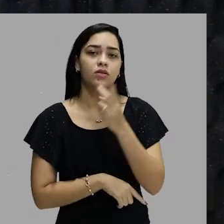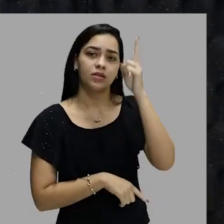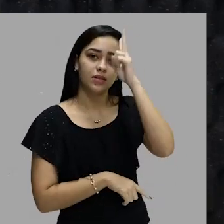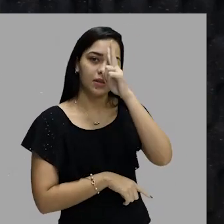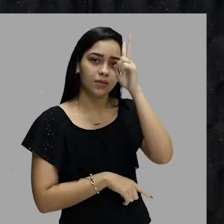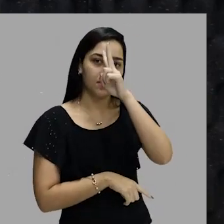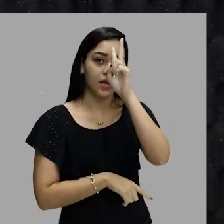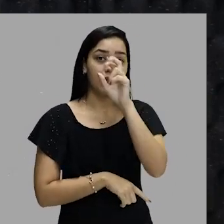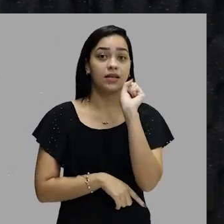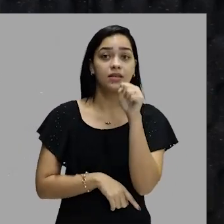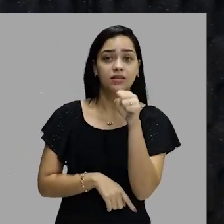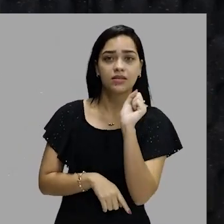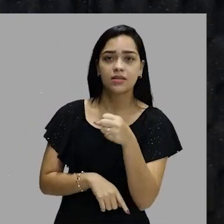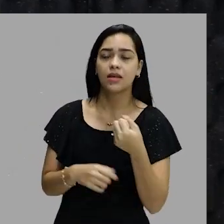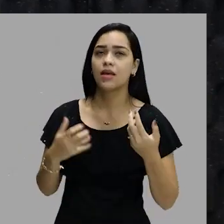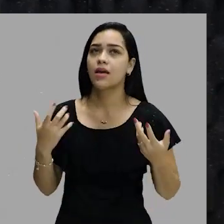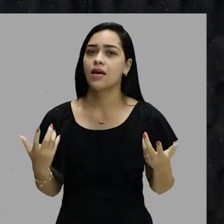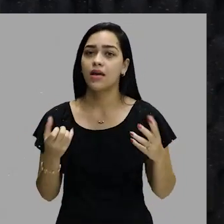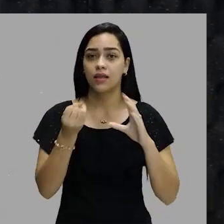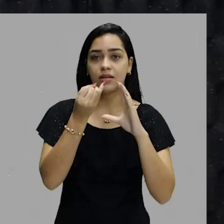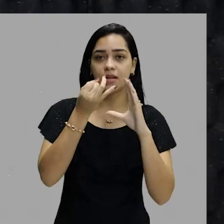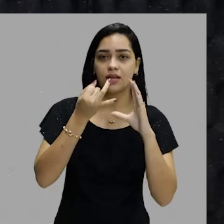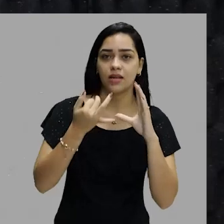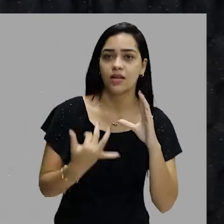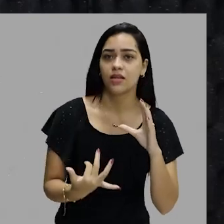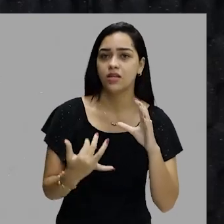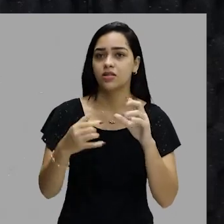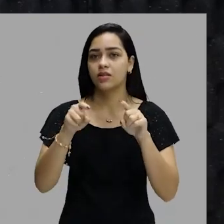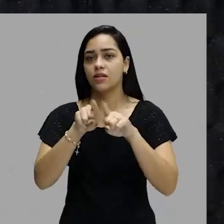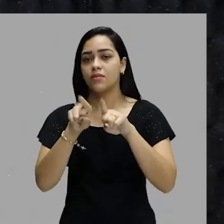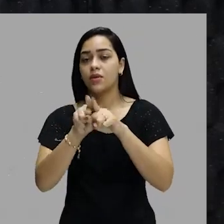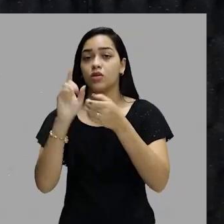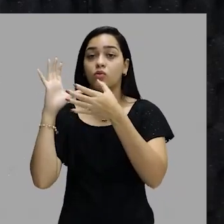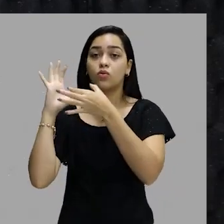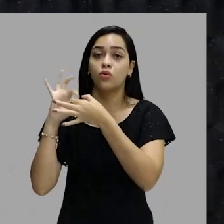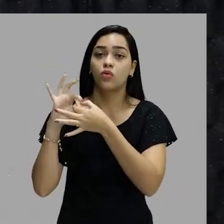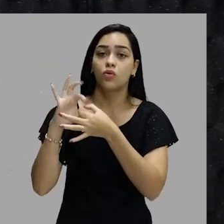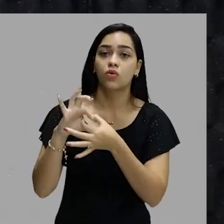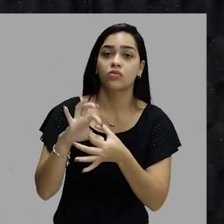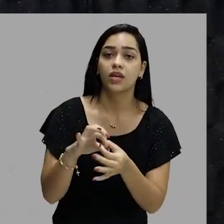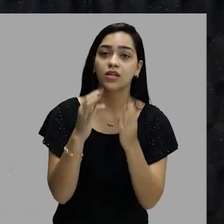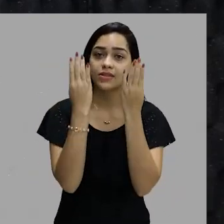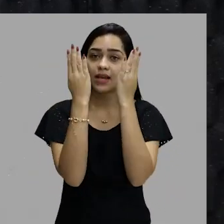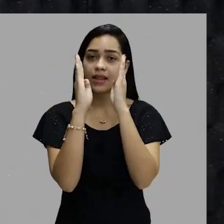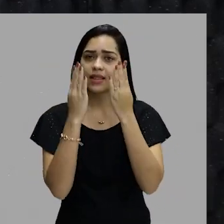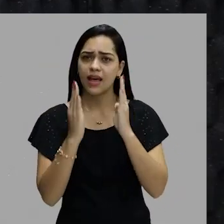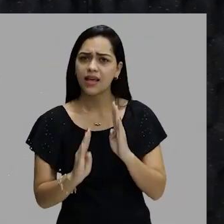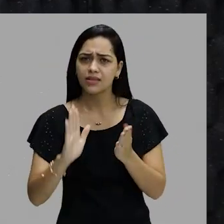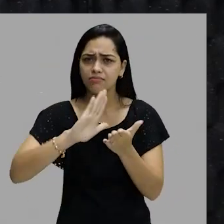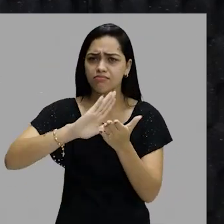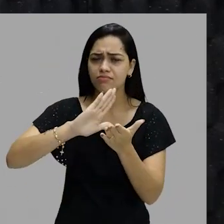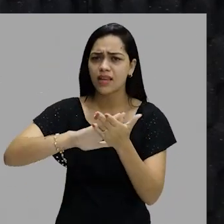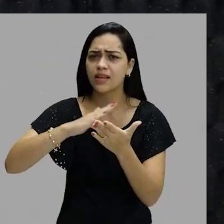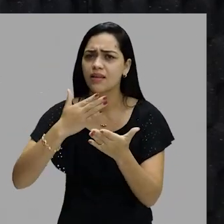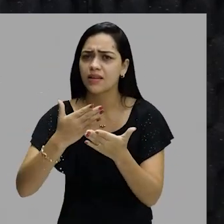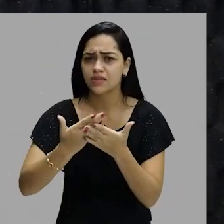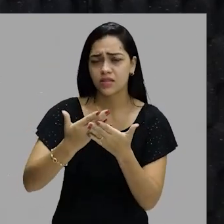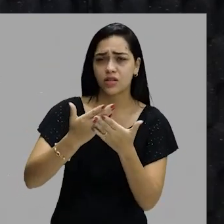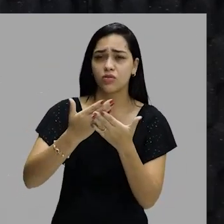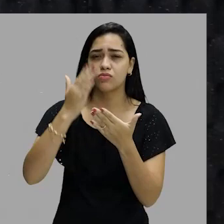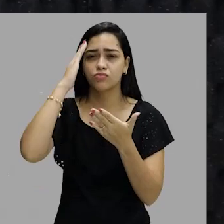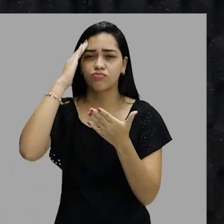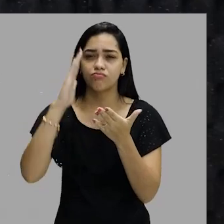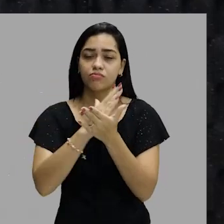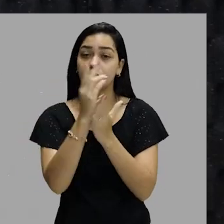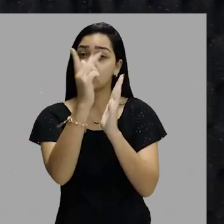relembrarmos mesmo a questão das características, a questão do contexto, a análise, a interpretação de alguns poemas,